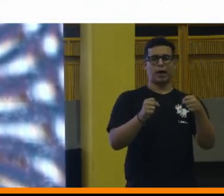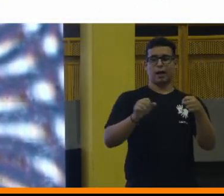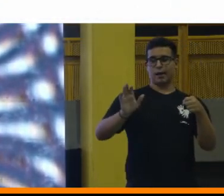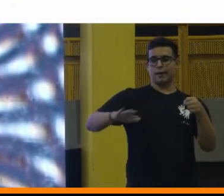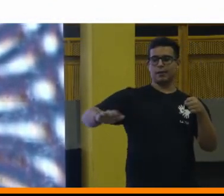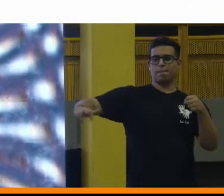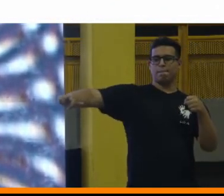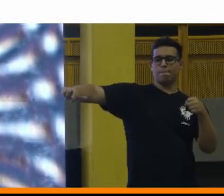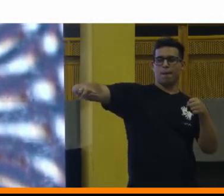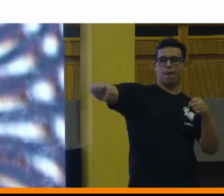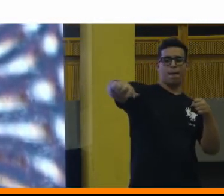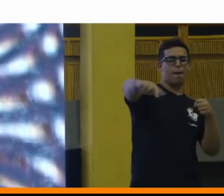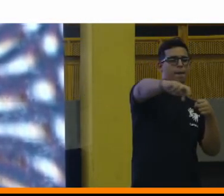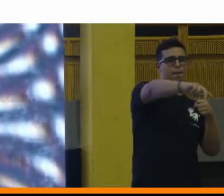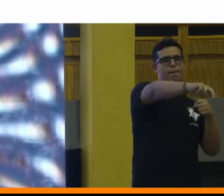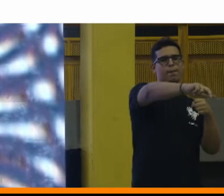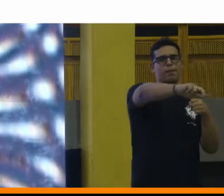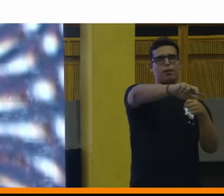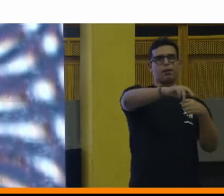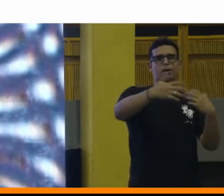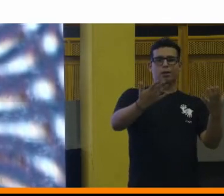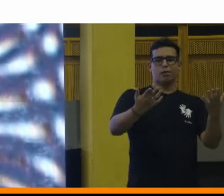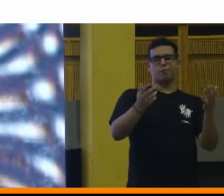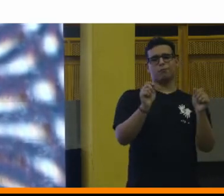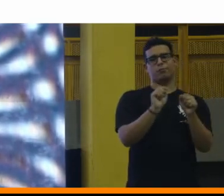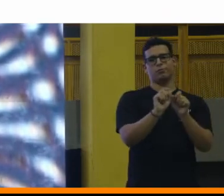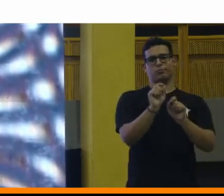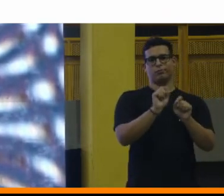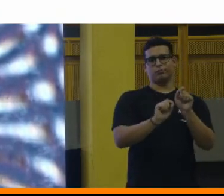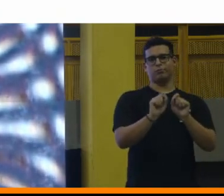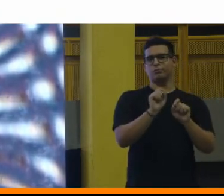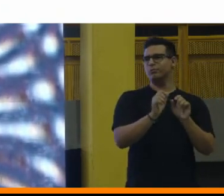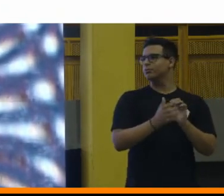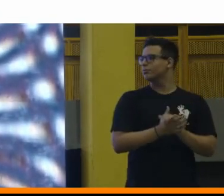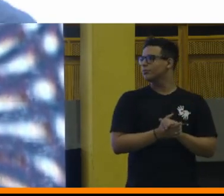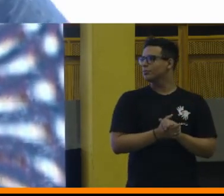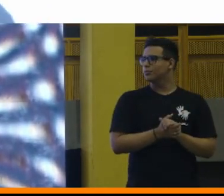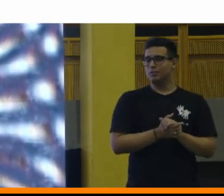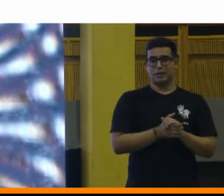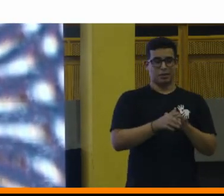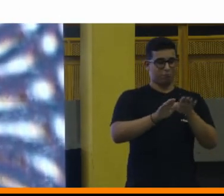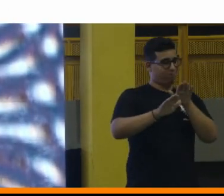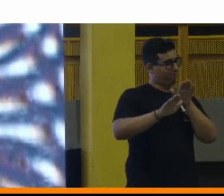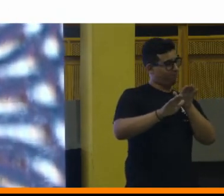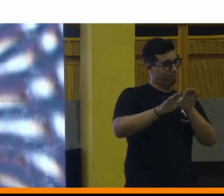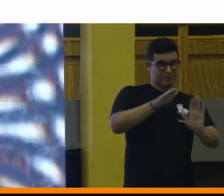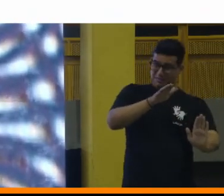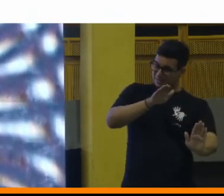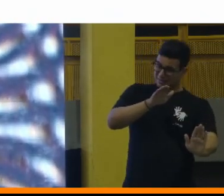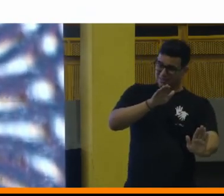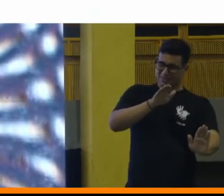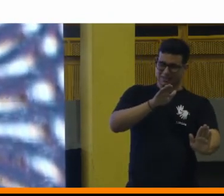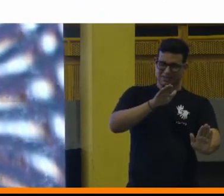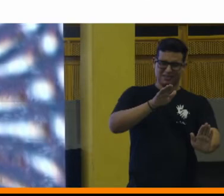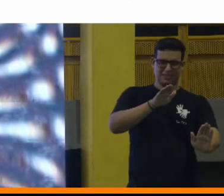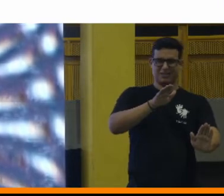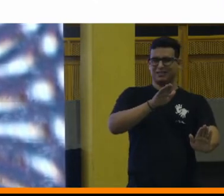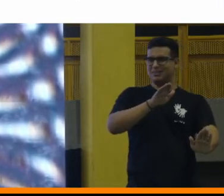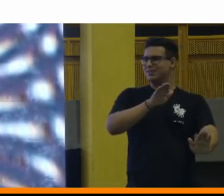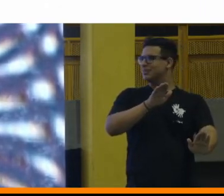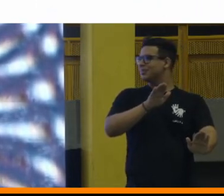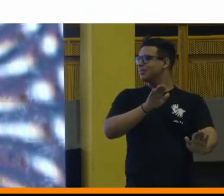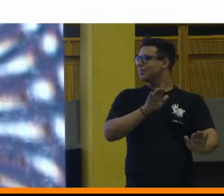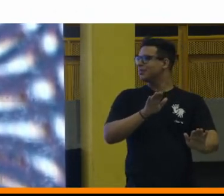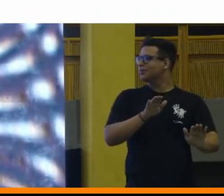E aí, o que fazer? Você fala, meu Deus, eu piso o freio e no desespero pede que